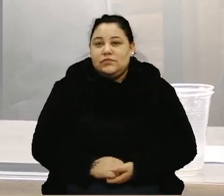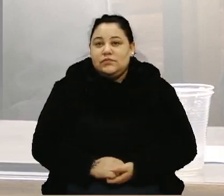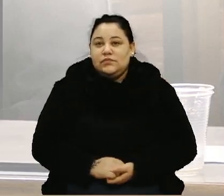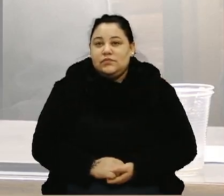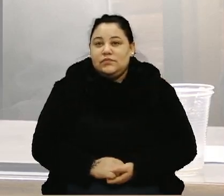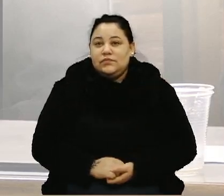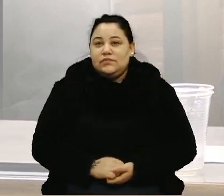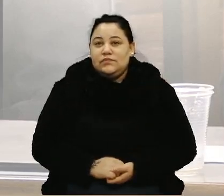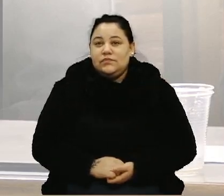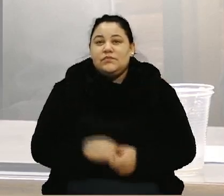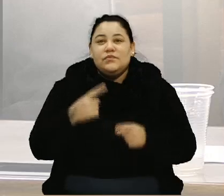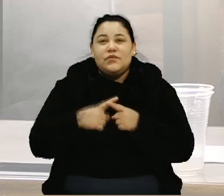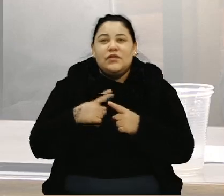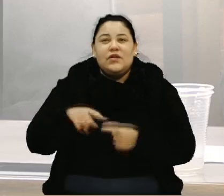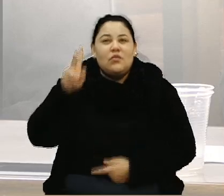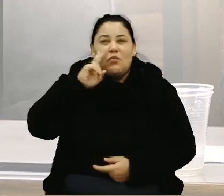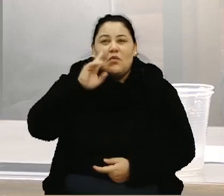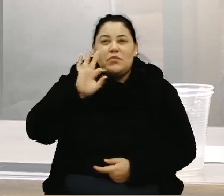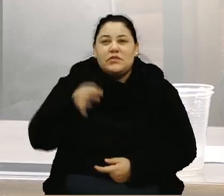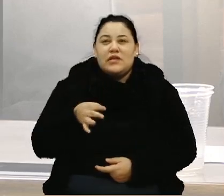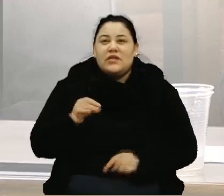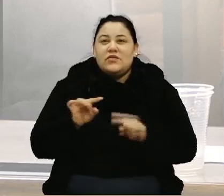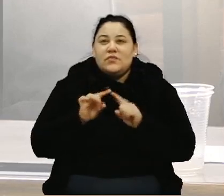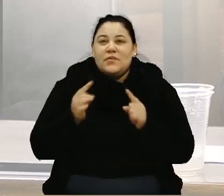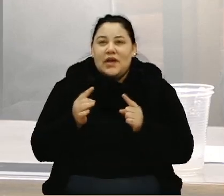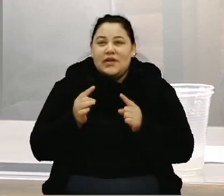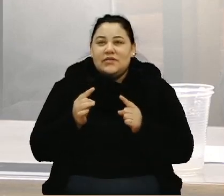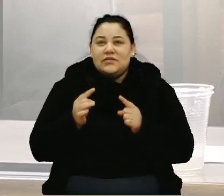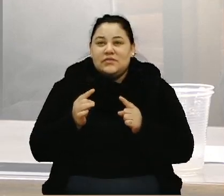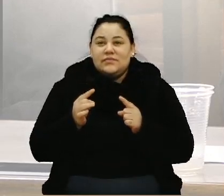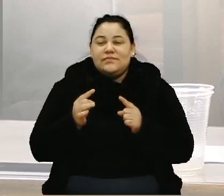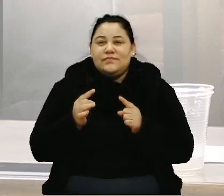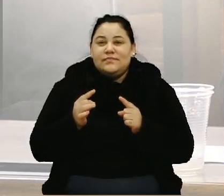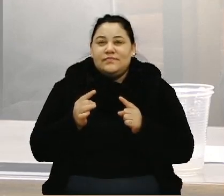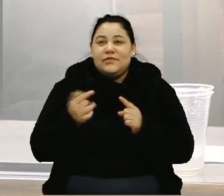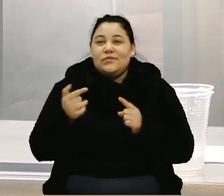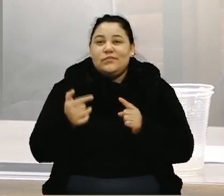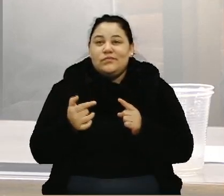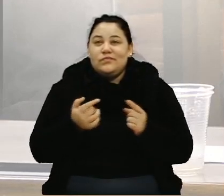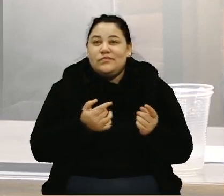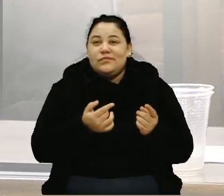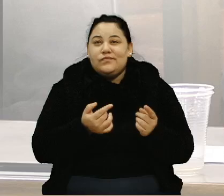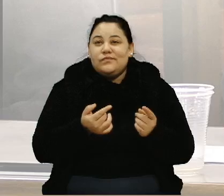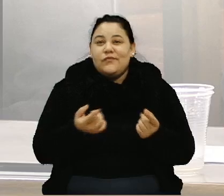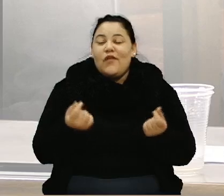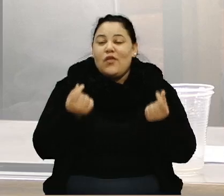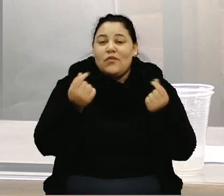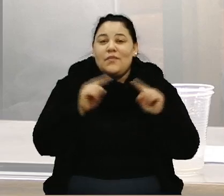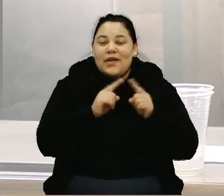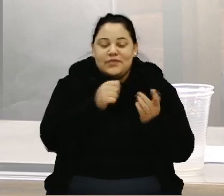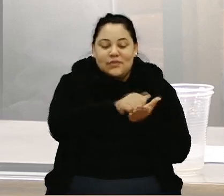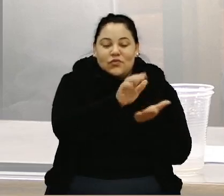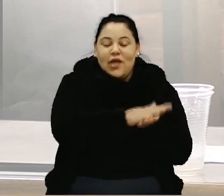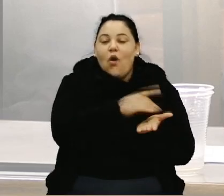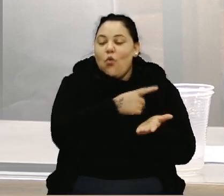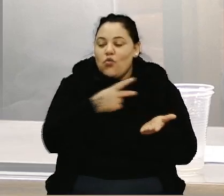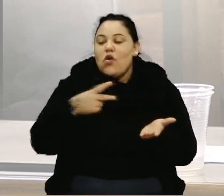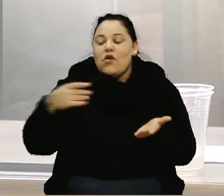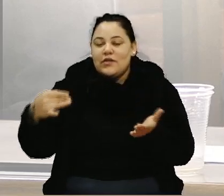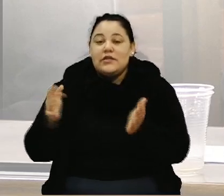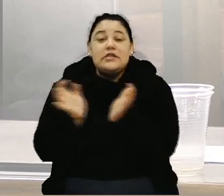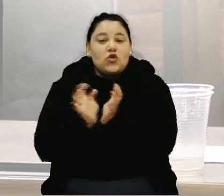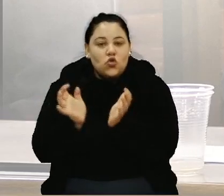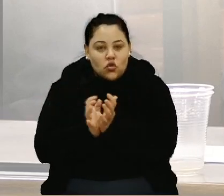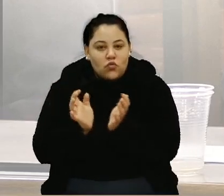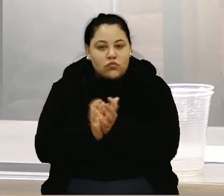não recordo de cabeça quanto que é, mas seja insignificante. Né? E quando a gente multa 1, 2, 3, nesse grupo de sem vergonha de